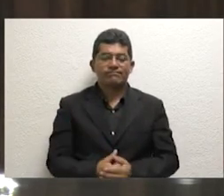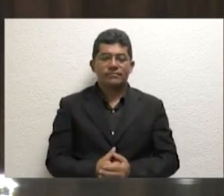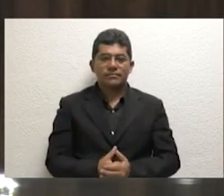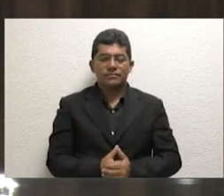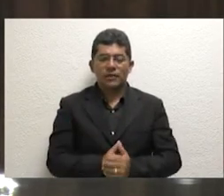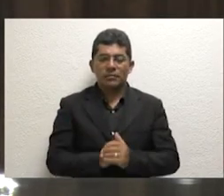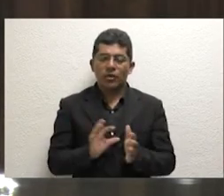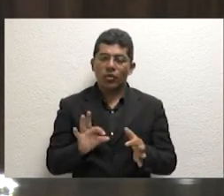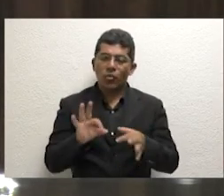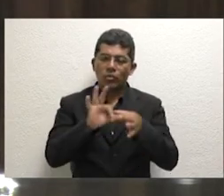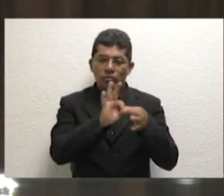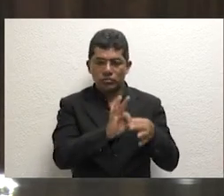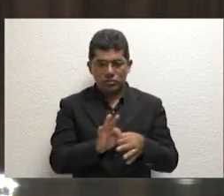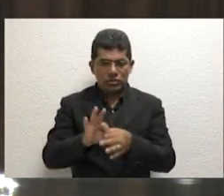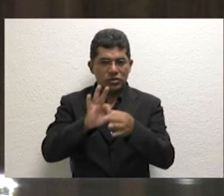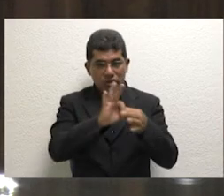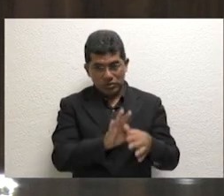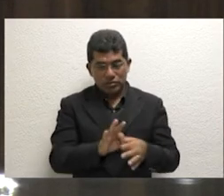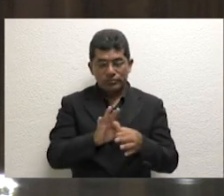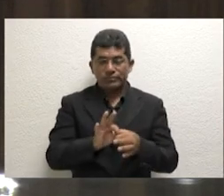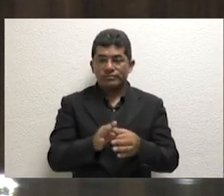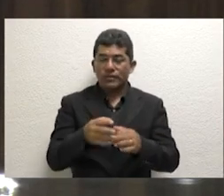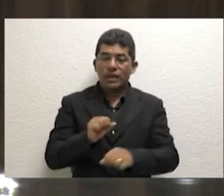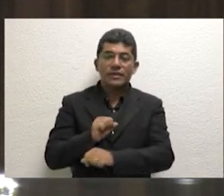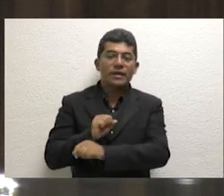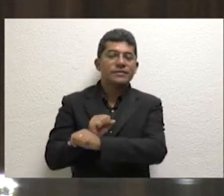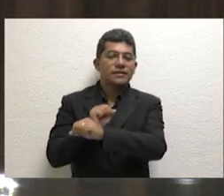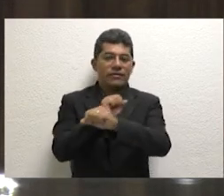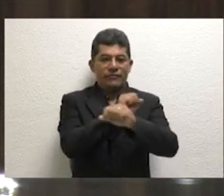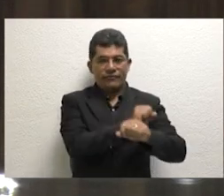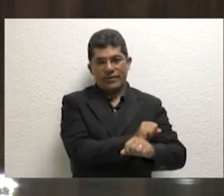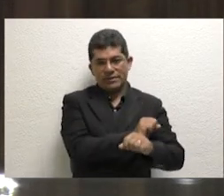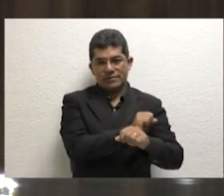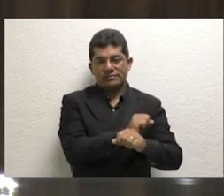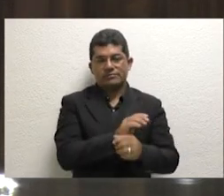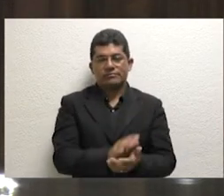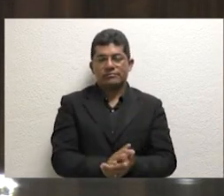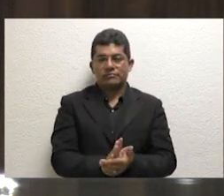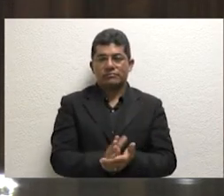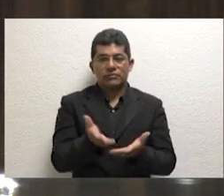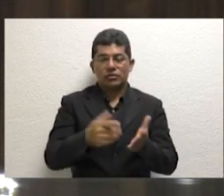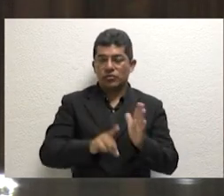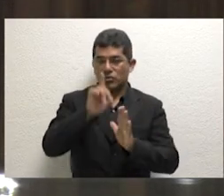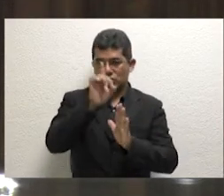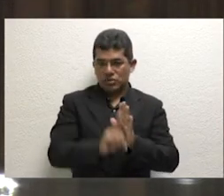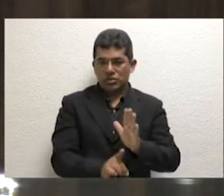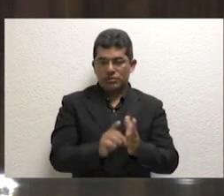unidos somados a isso na defesa desse nosso direito